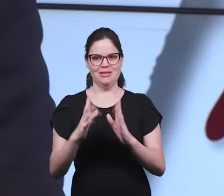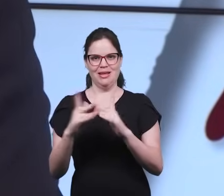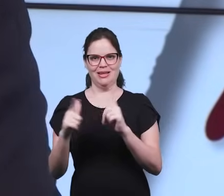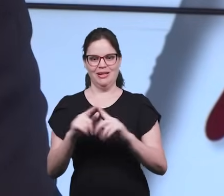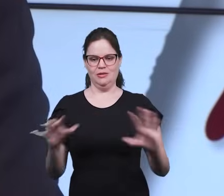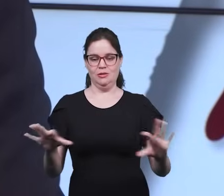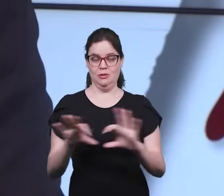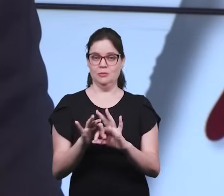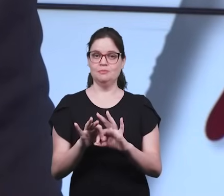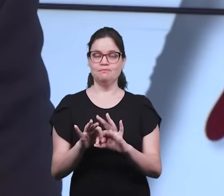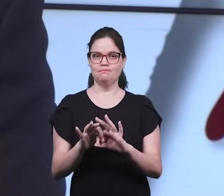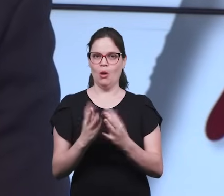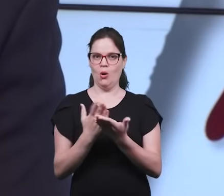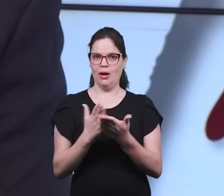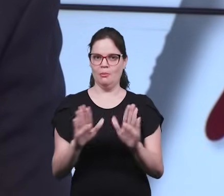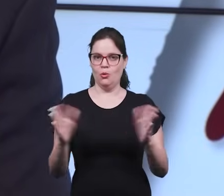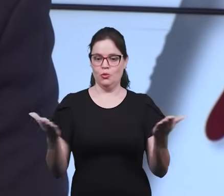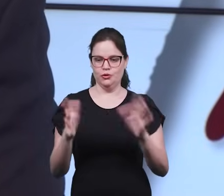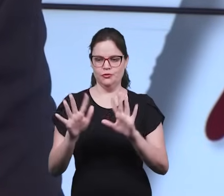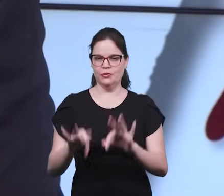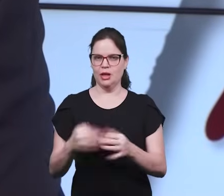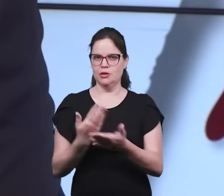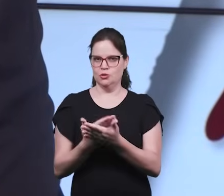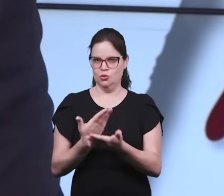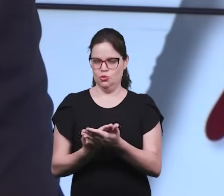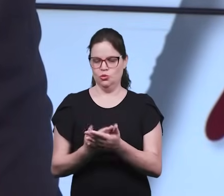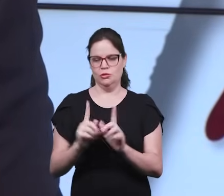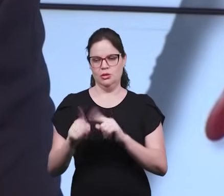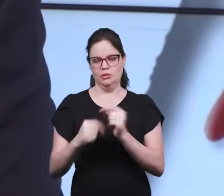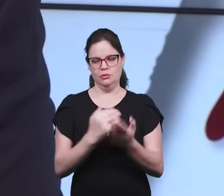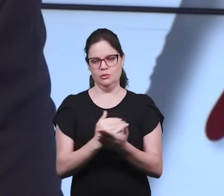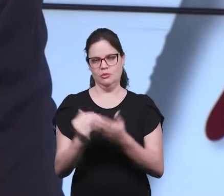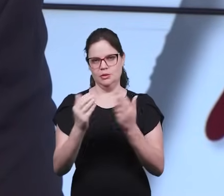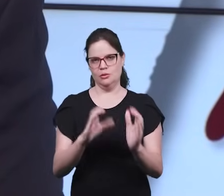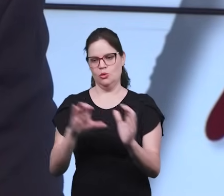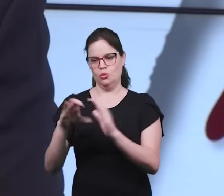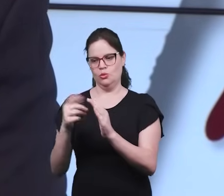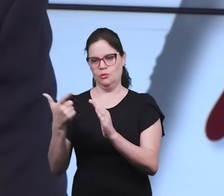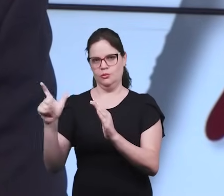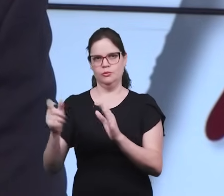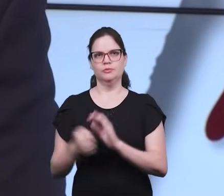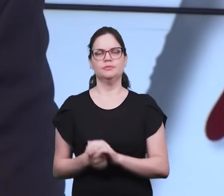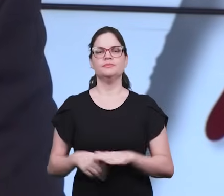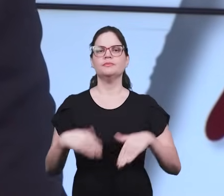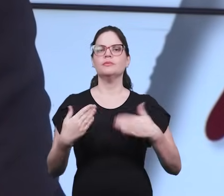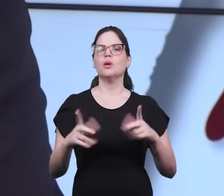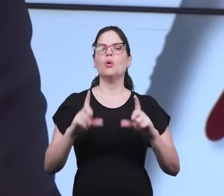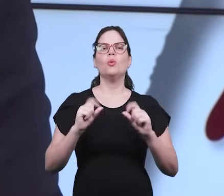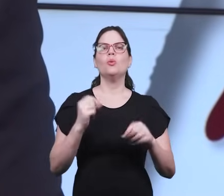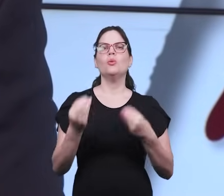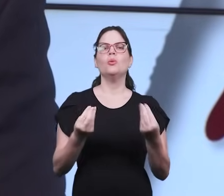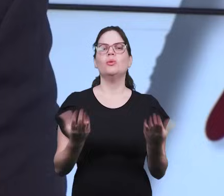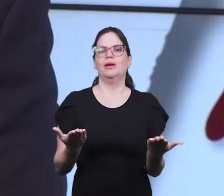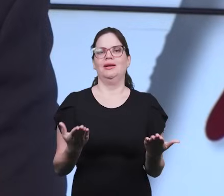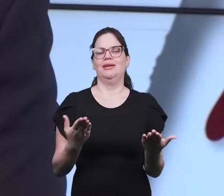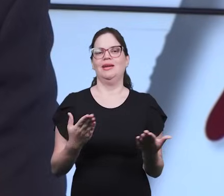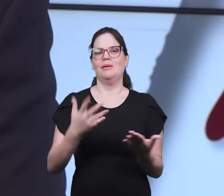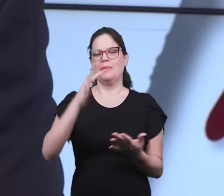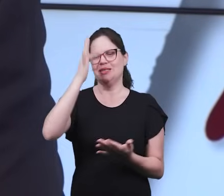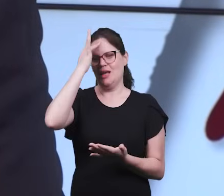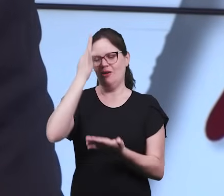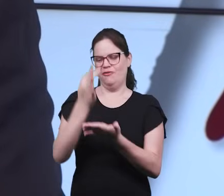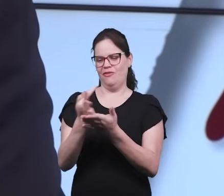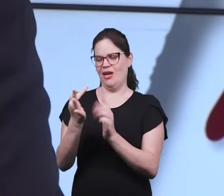Então, nós vemos que o que descaracterizou a fé? Ela começou a descaracterizar com esse casamento, o Estado e a